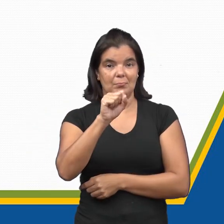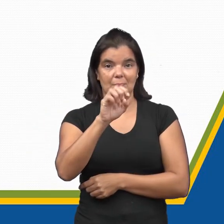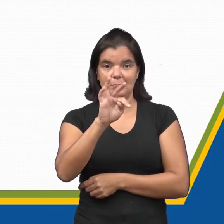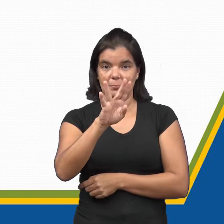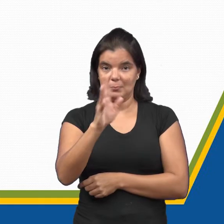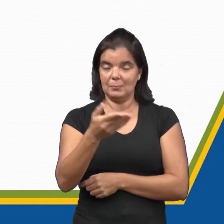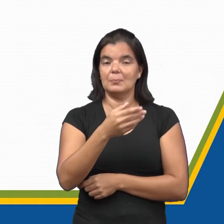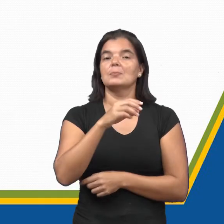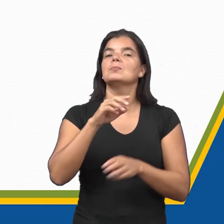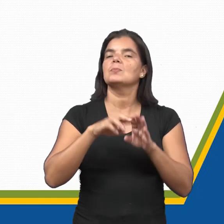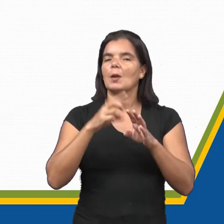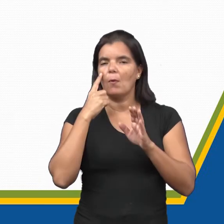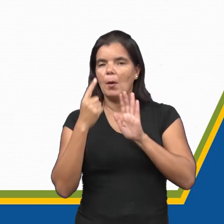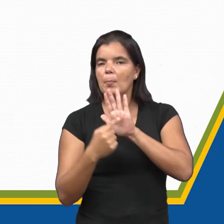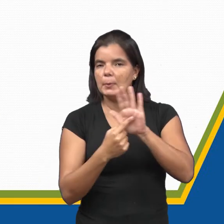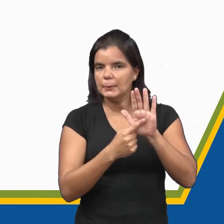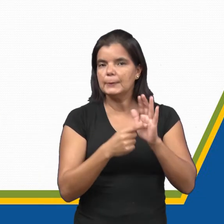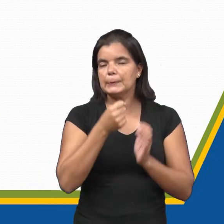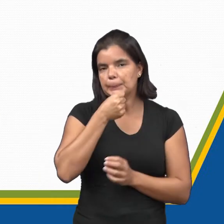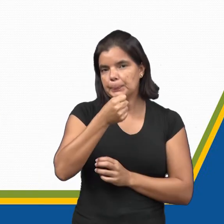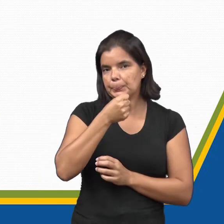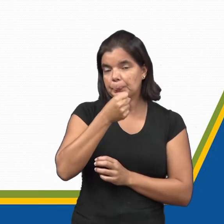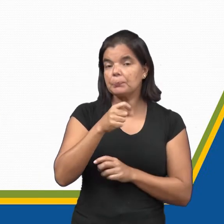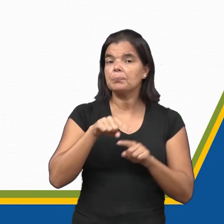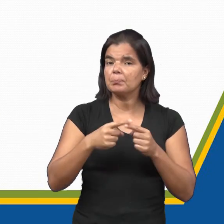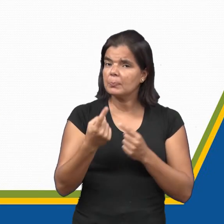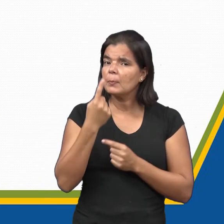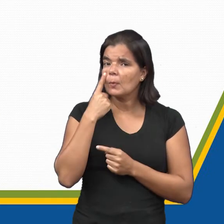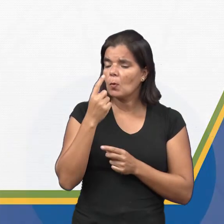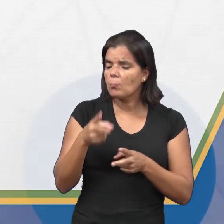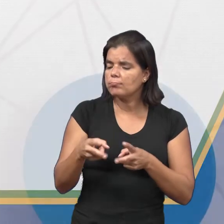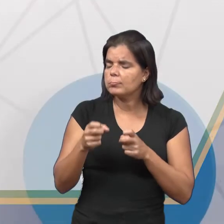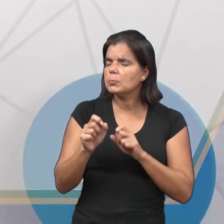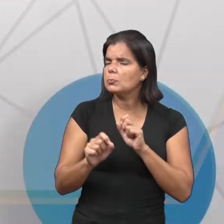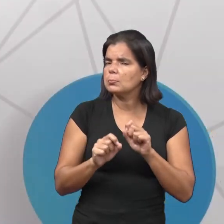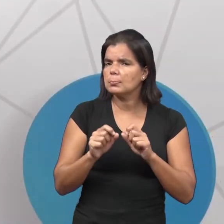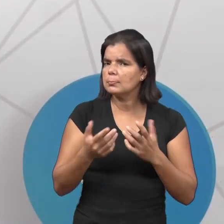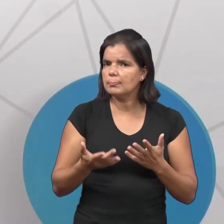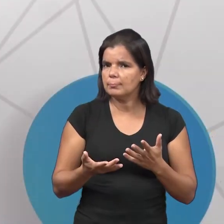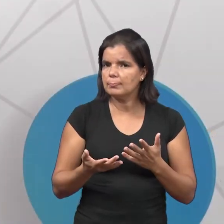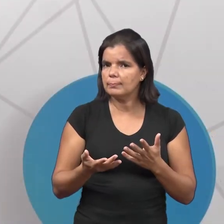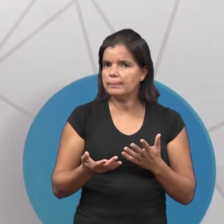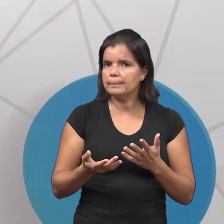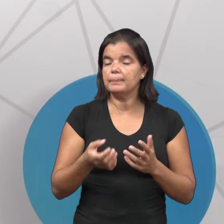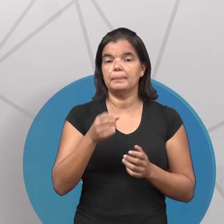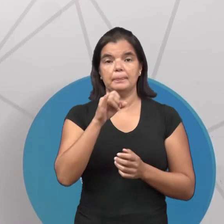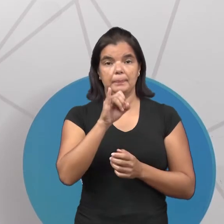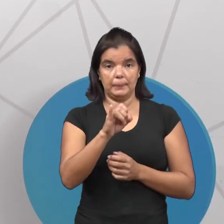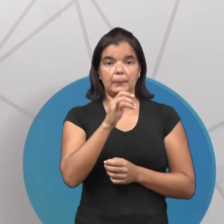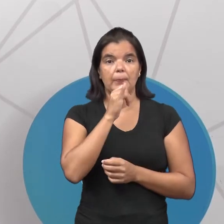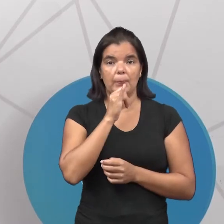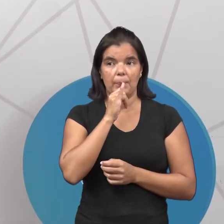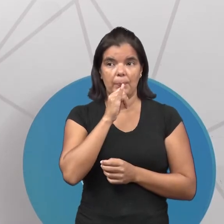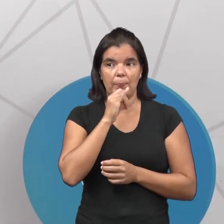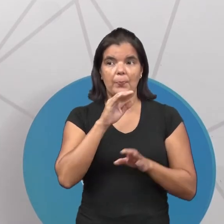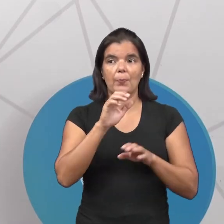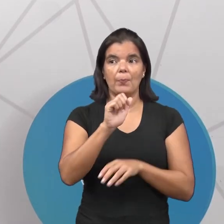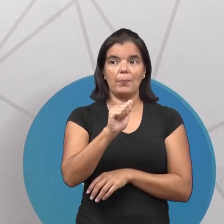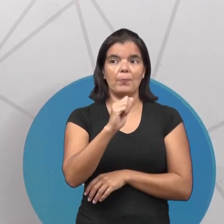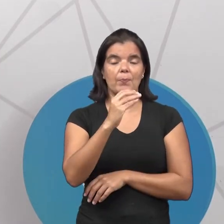maestrovirtuale.com e aí vai aparecer essa reportagem. Mas é interessante que vocês percebam que no caso de